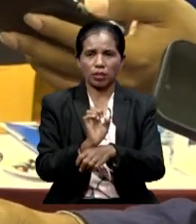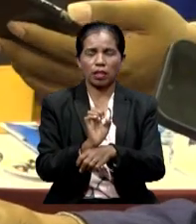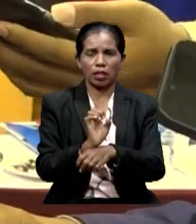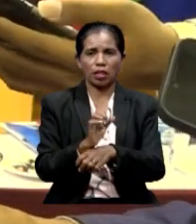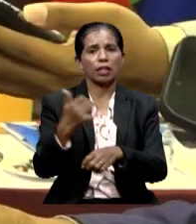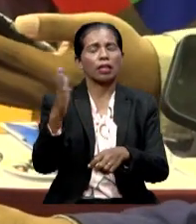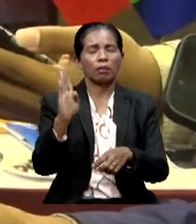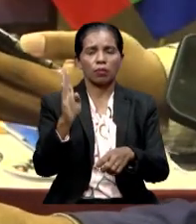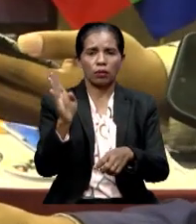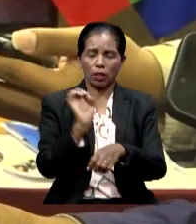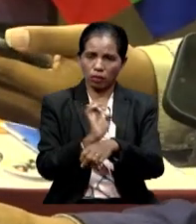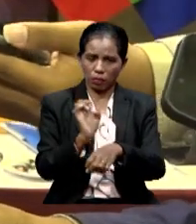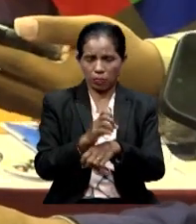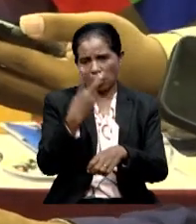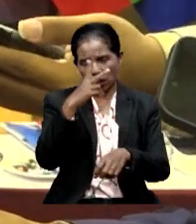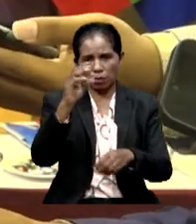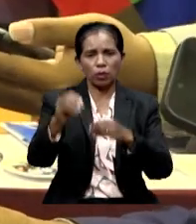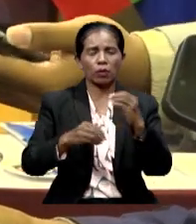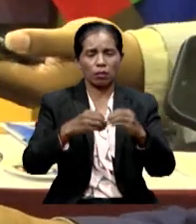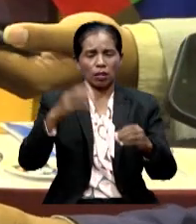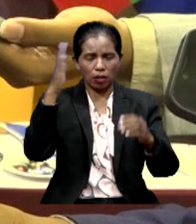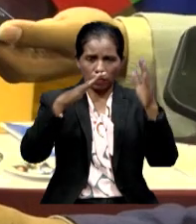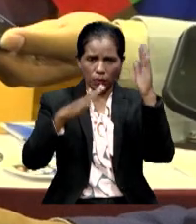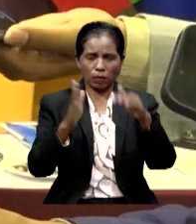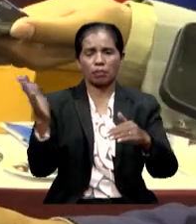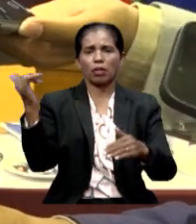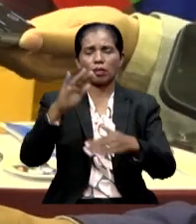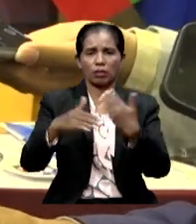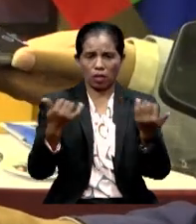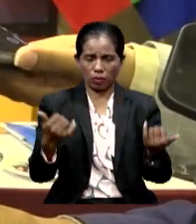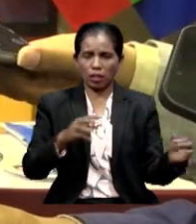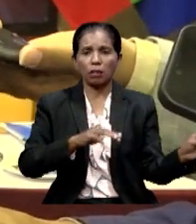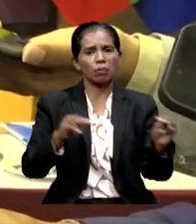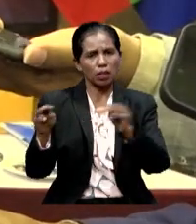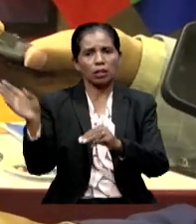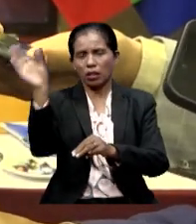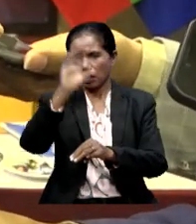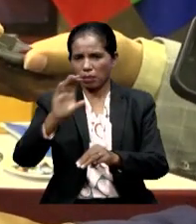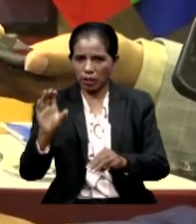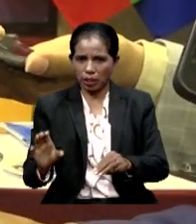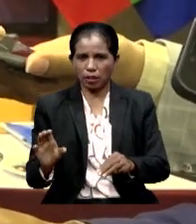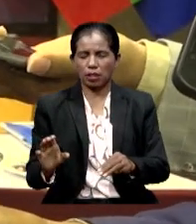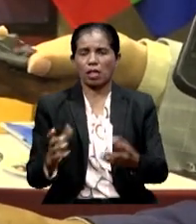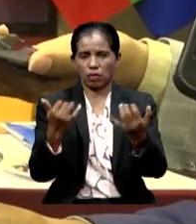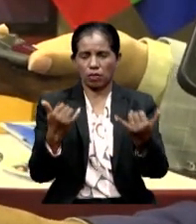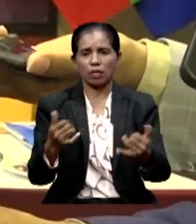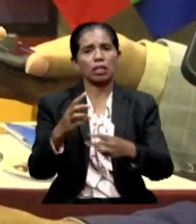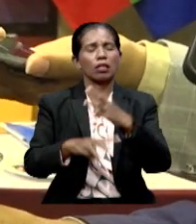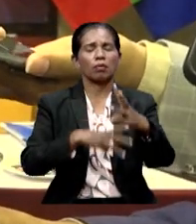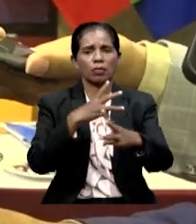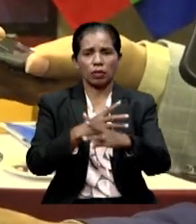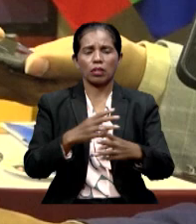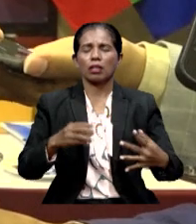iha problema atuais ni be maka gorda ki ha mudanças climáticas nebe ma ka gorda ki ha iha mundo liliu